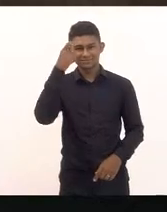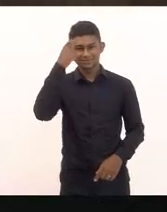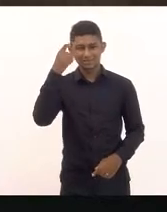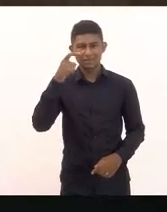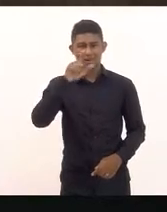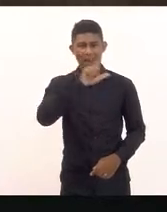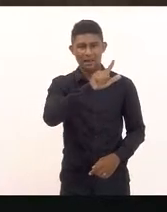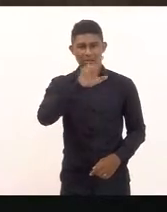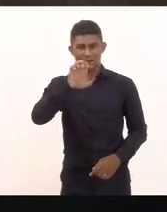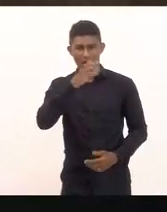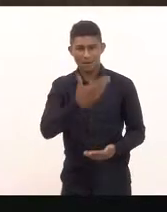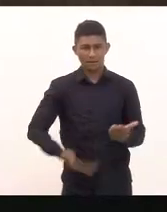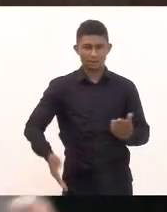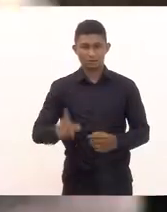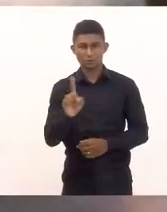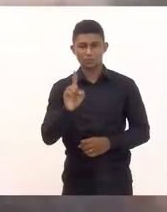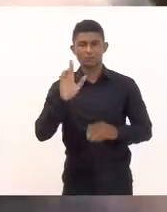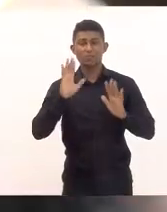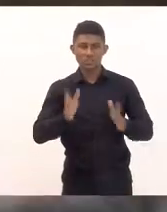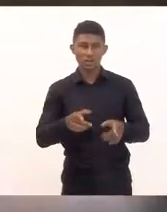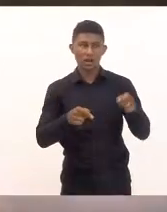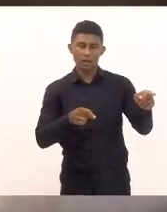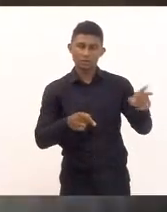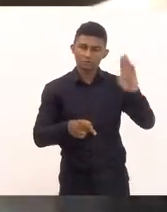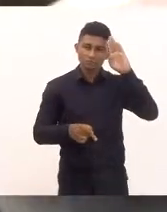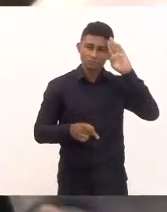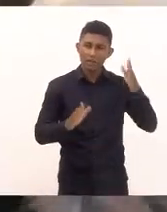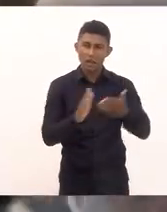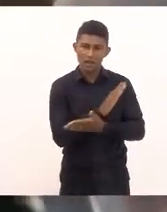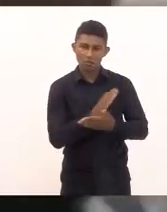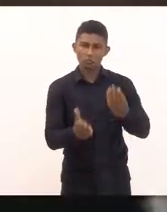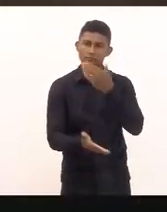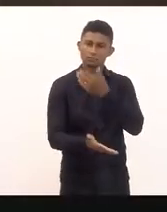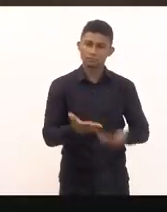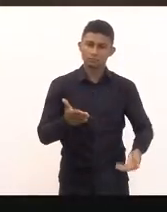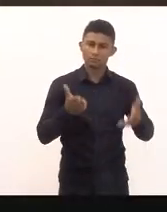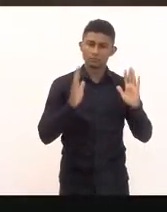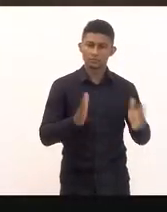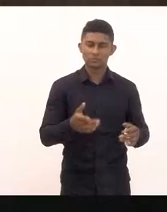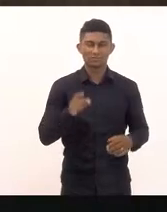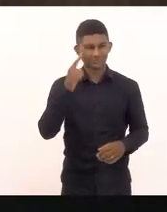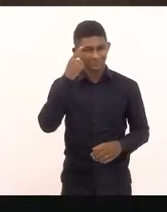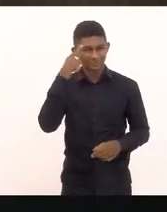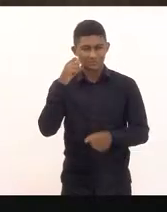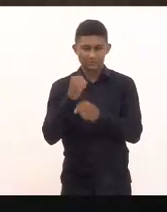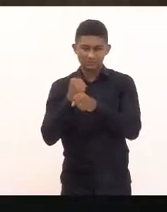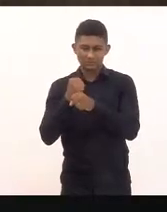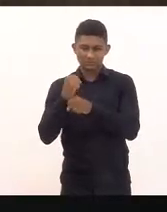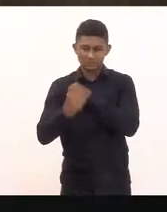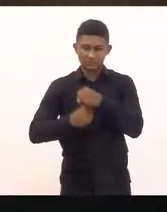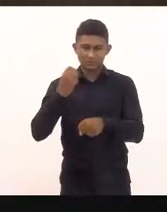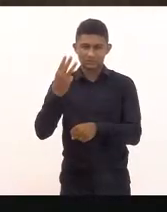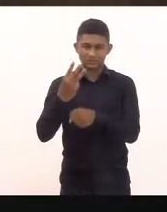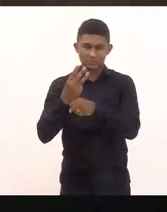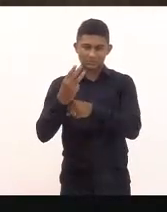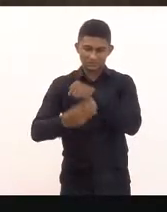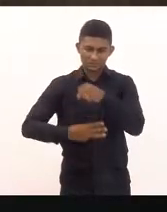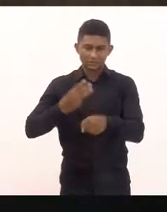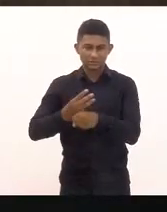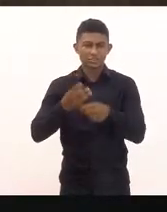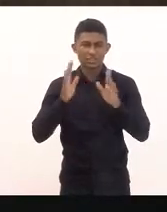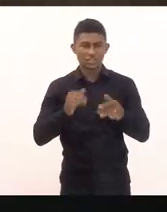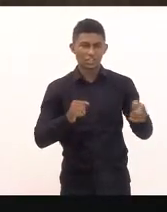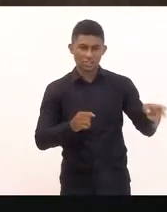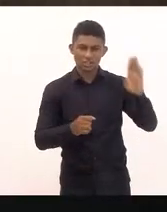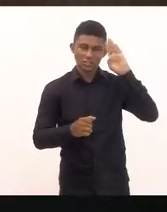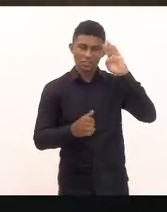LE, que as Forças Armadas já perderam, o triênio, que as Forças Armadas já perderam, e